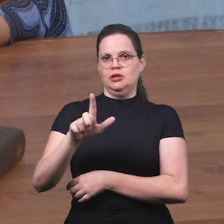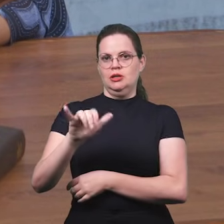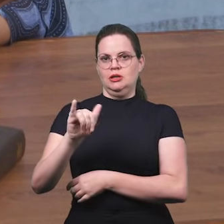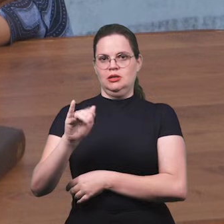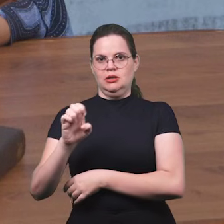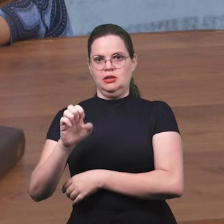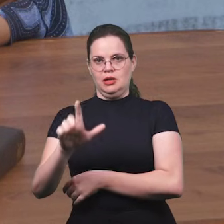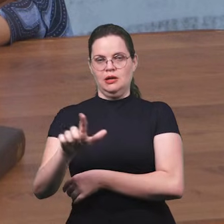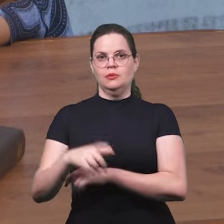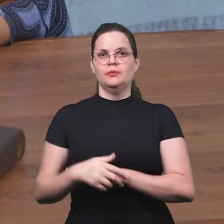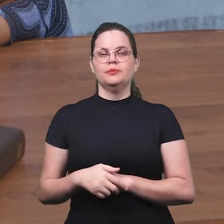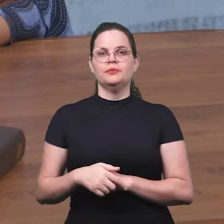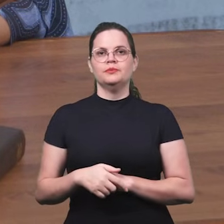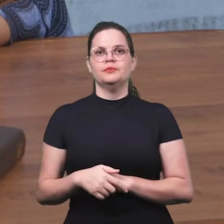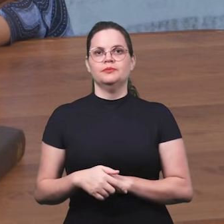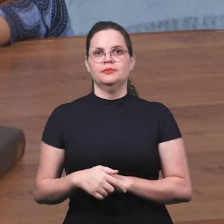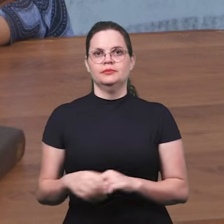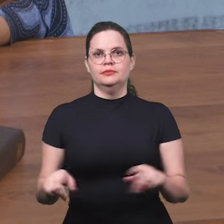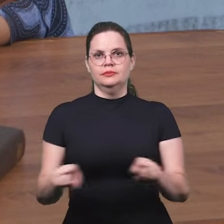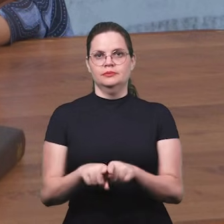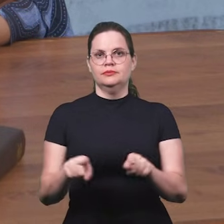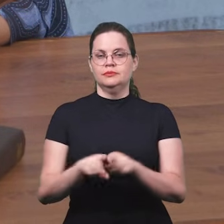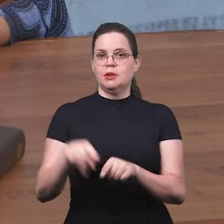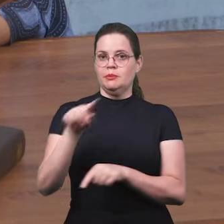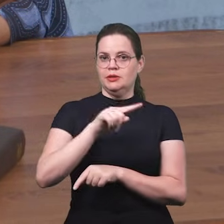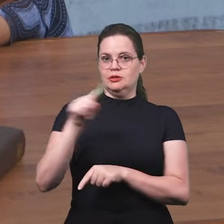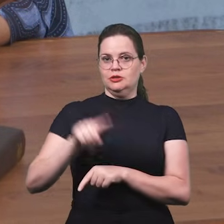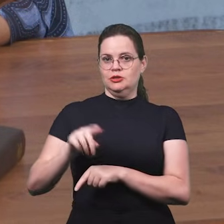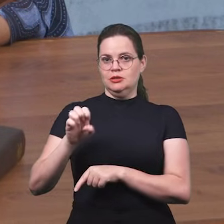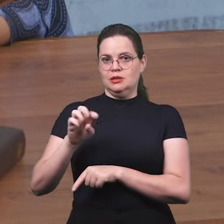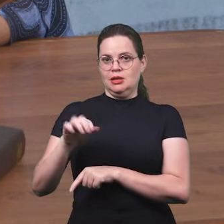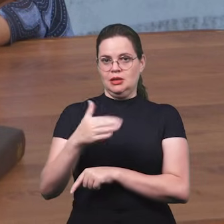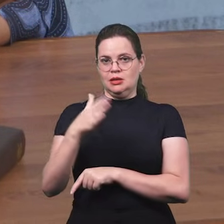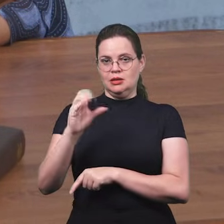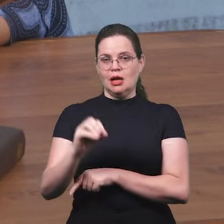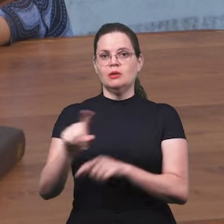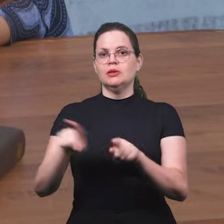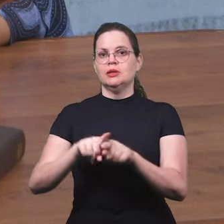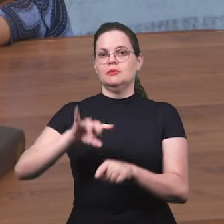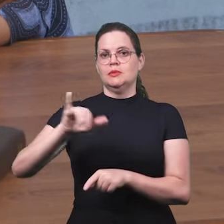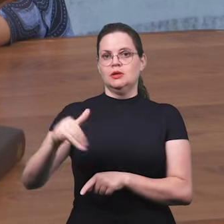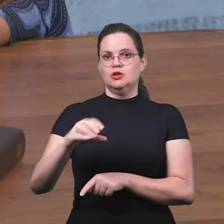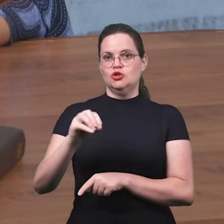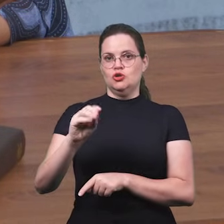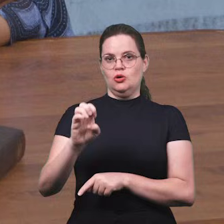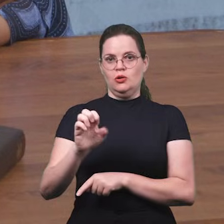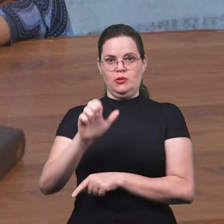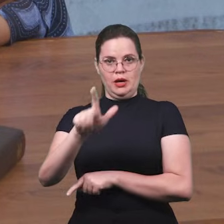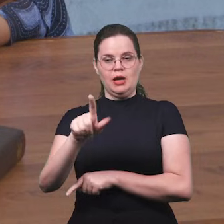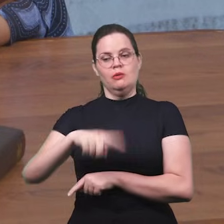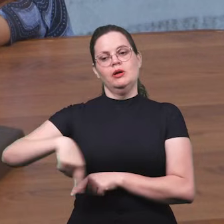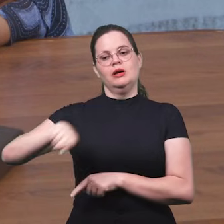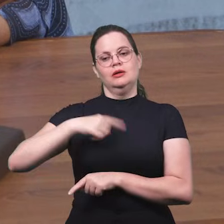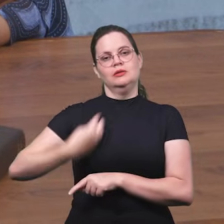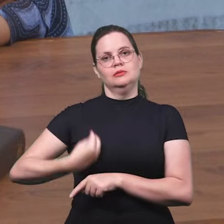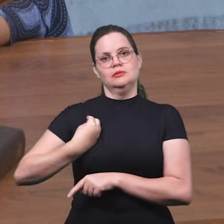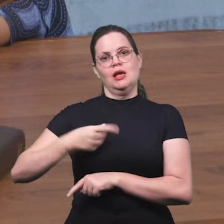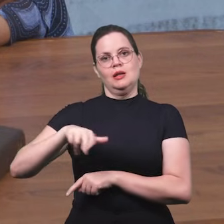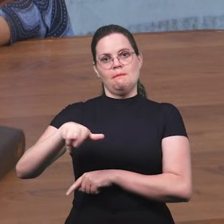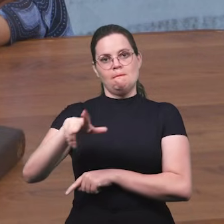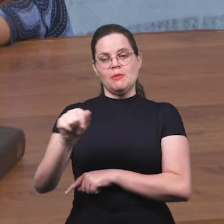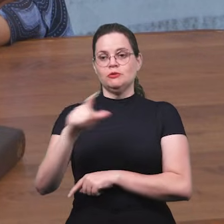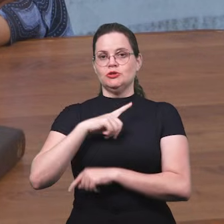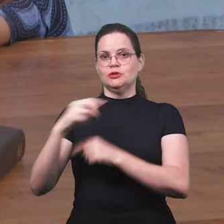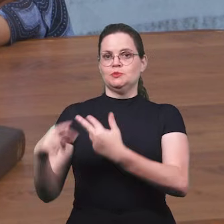de Jeieli, Zetão e Joel, seu irmão. Estes tinham cargo